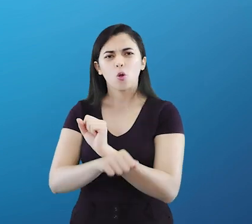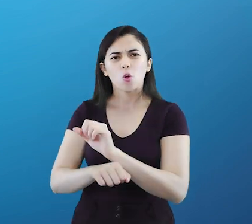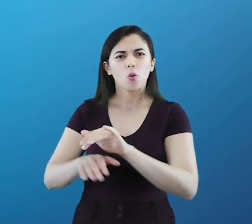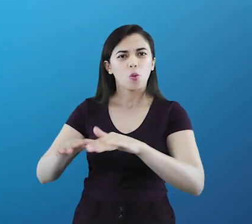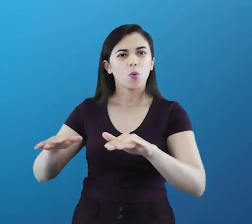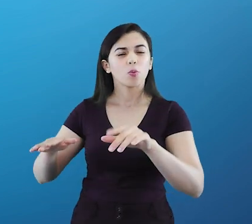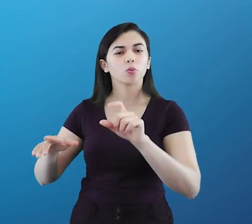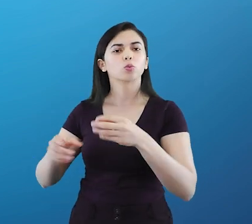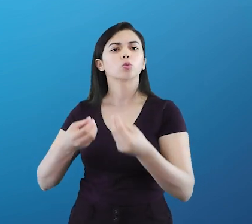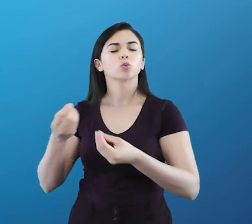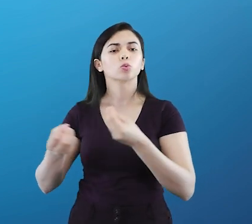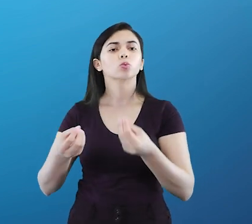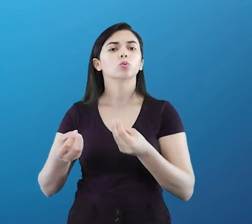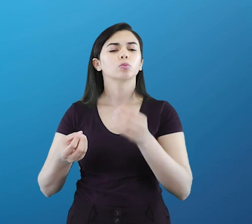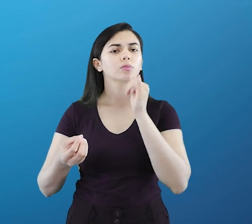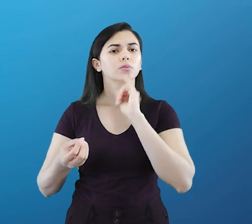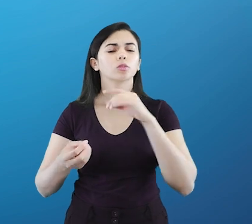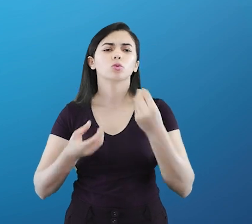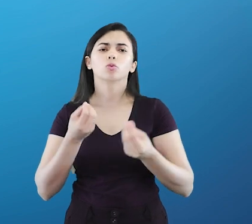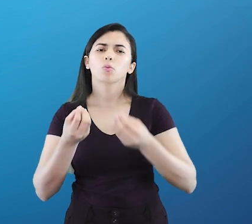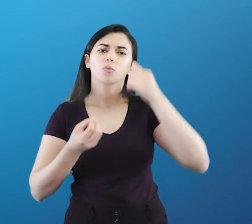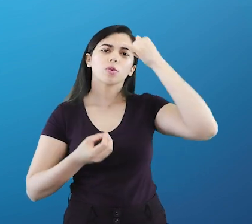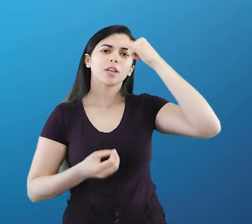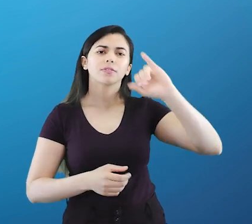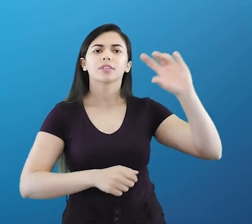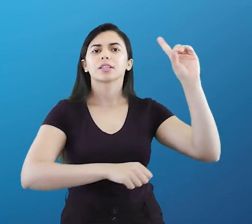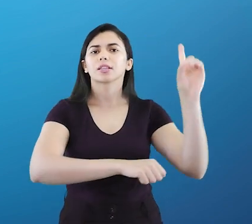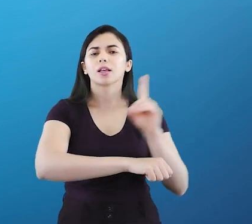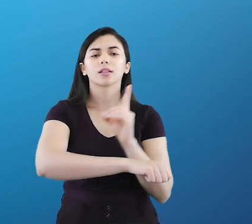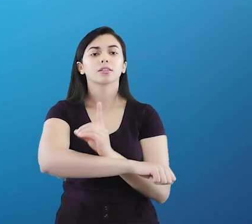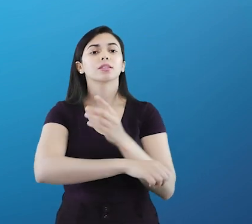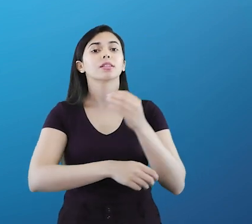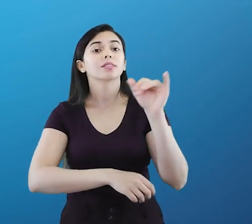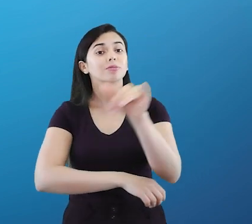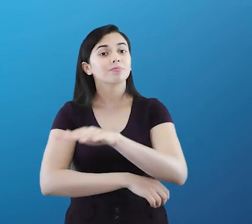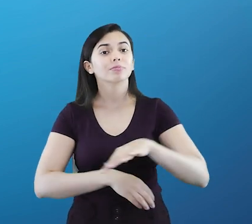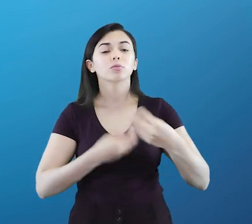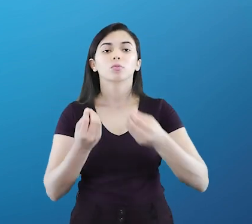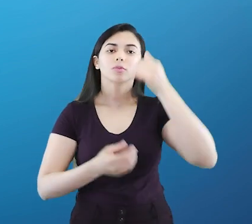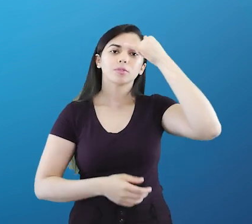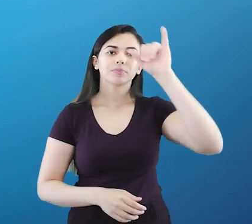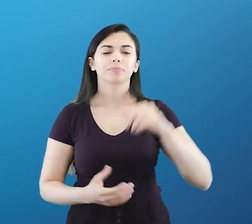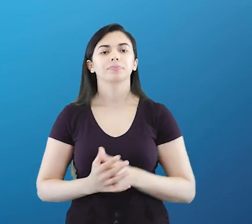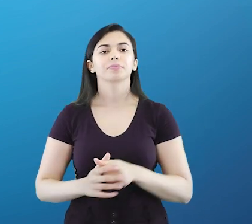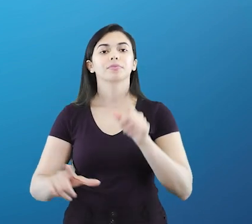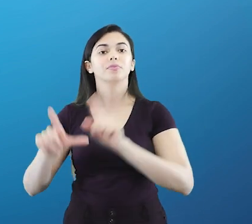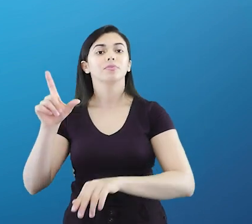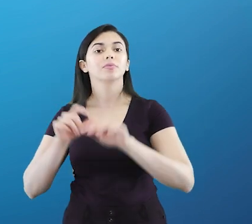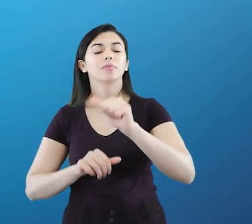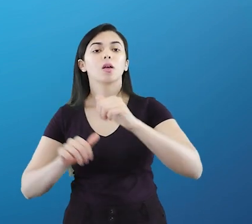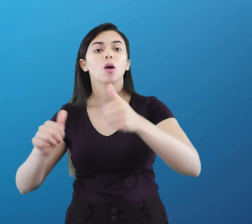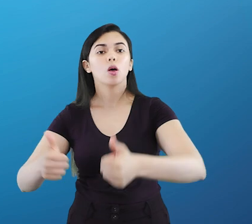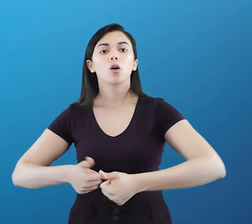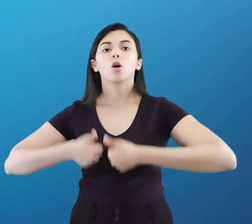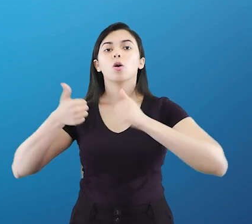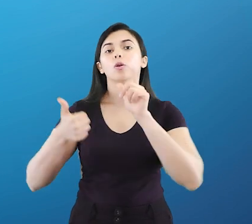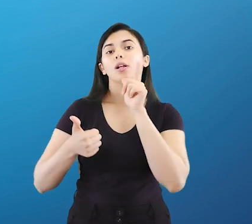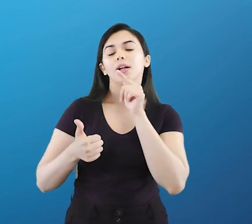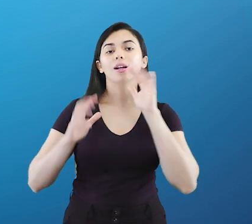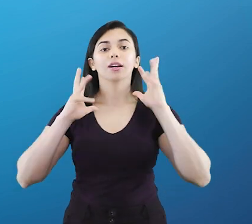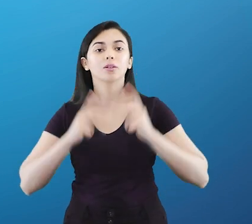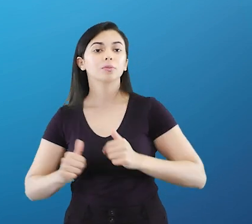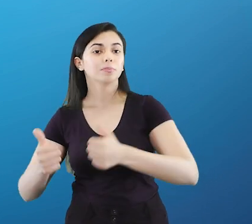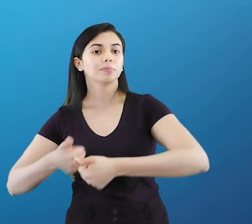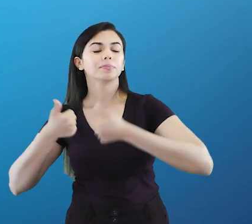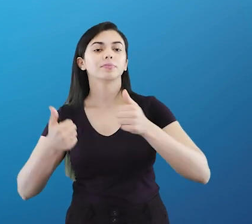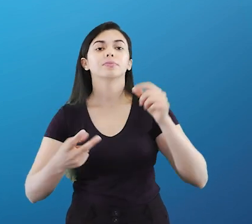mais poderia ajudar a reduzir a propagação da dengue nessas áreas? Letra A, melhoria do tratamento da água potável.